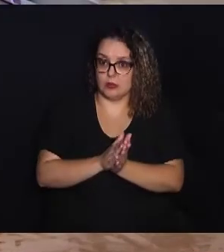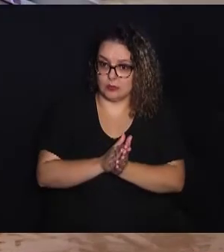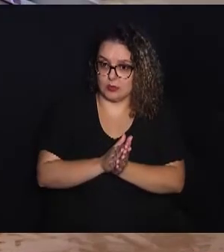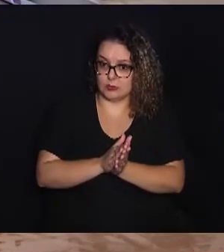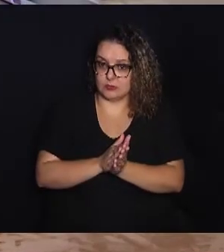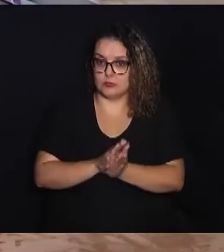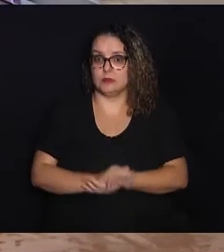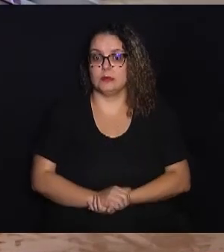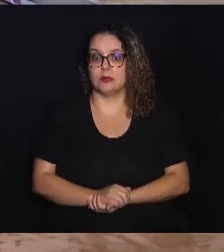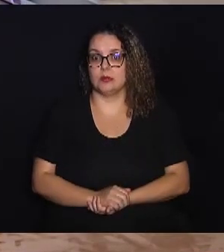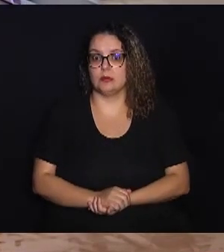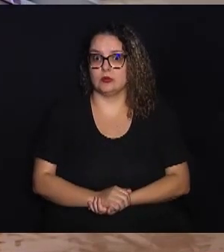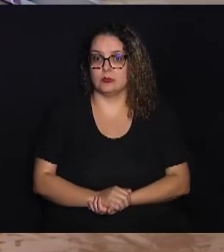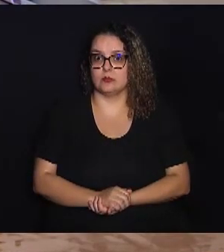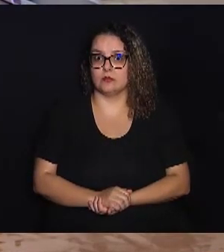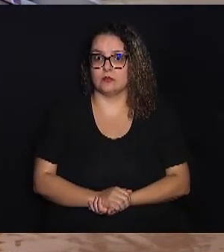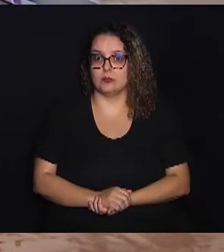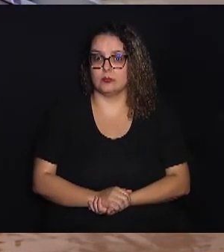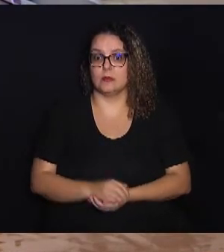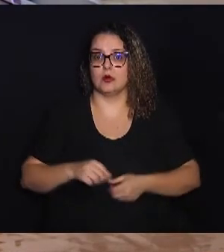os formatos mais iguaizinhos.